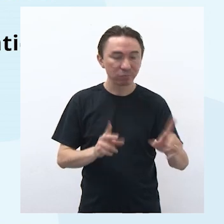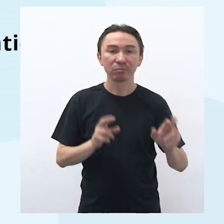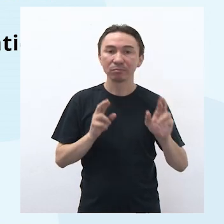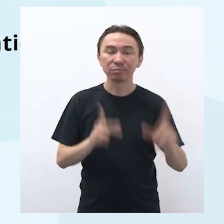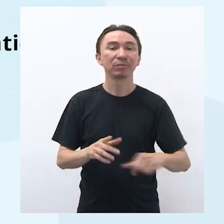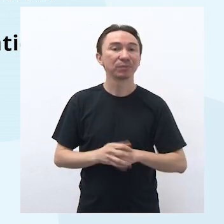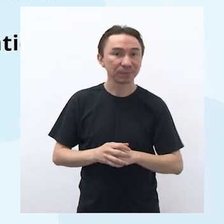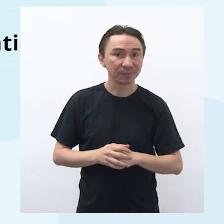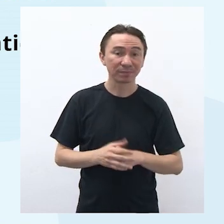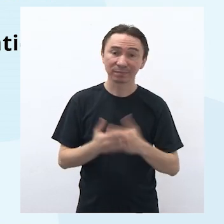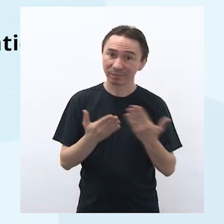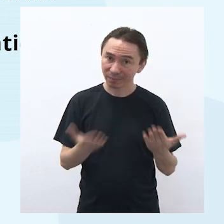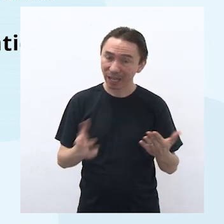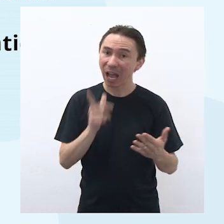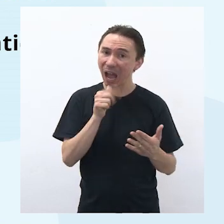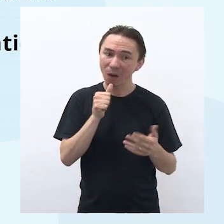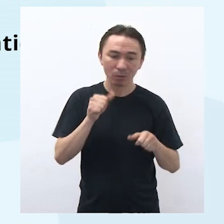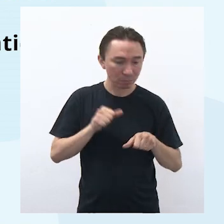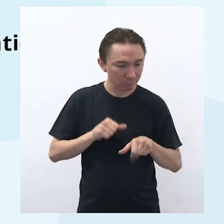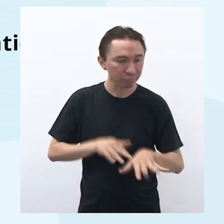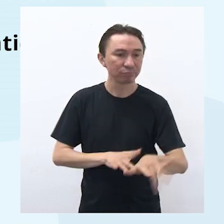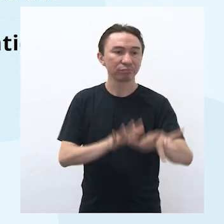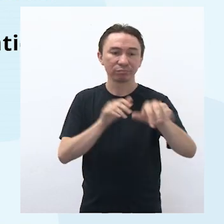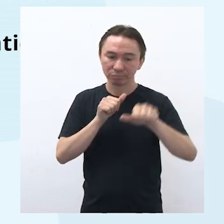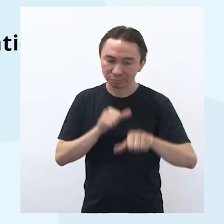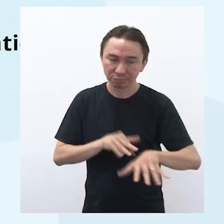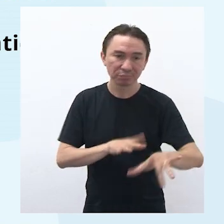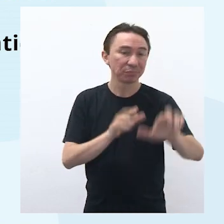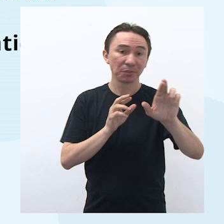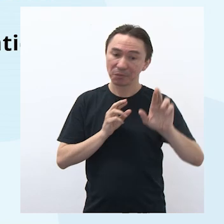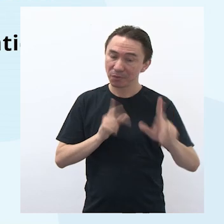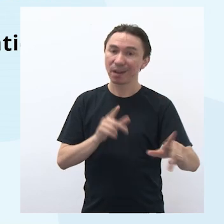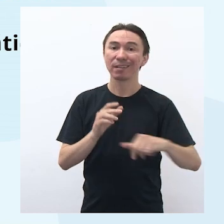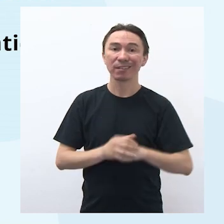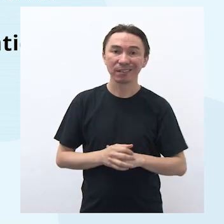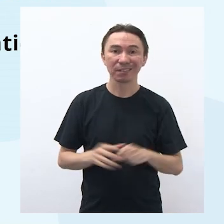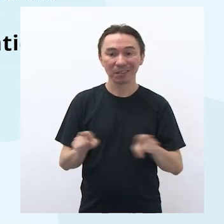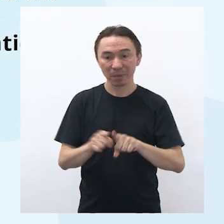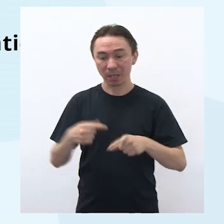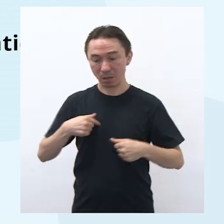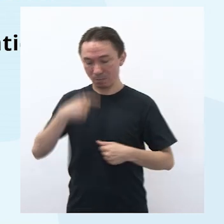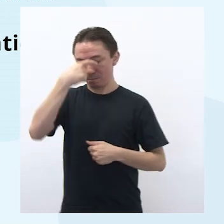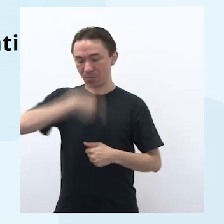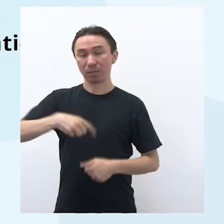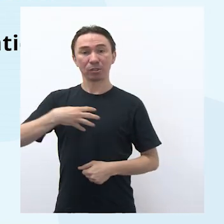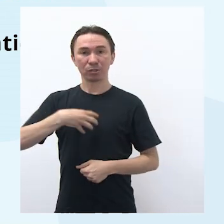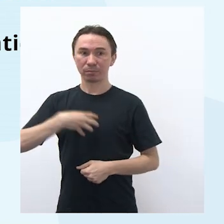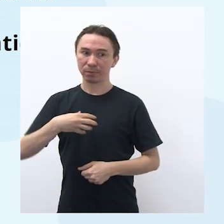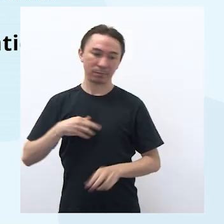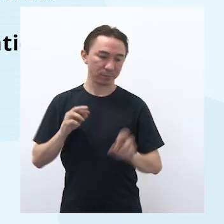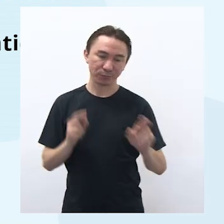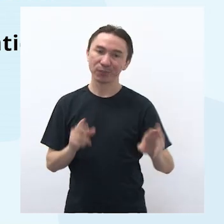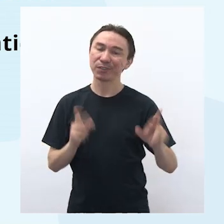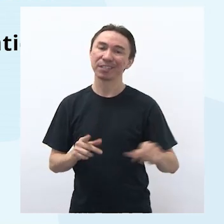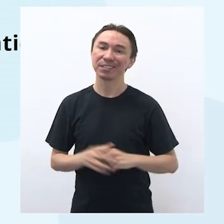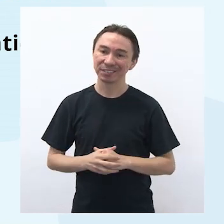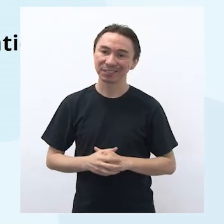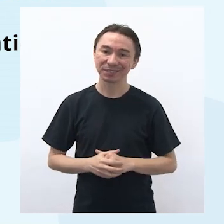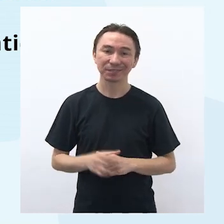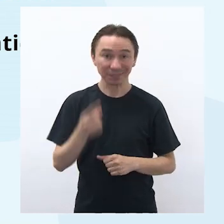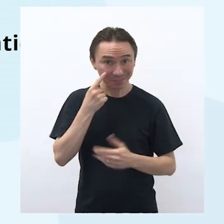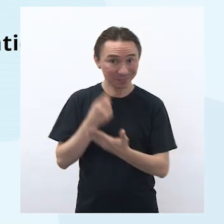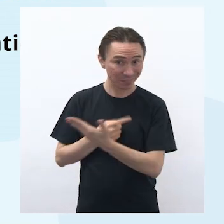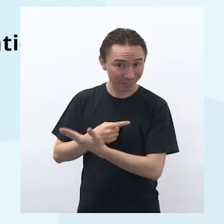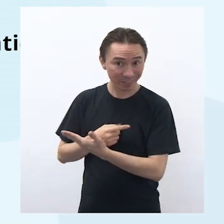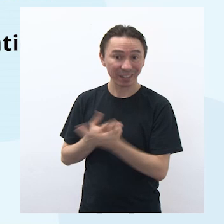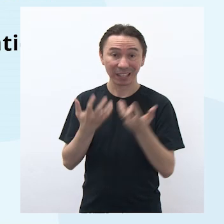as águas que já serão outras. Quem quiser assistir esse encontro que a gente teve em fevereiro, está aqui o link